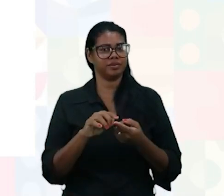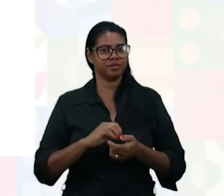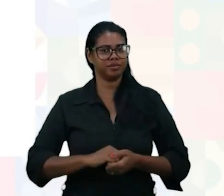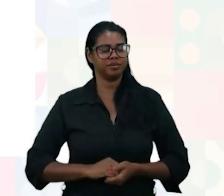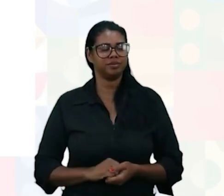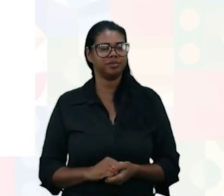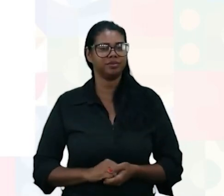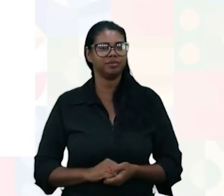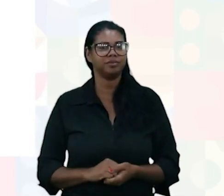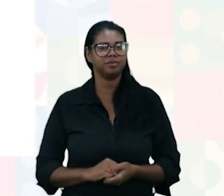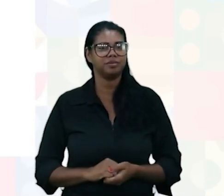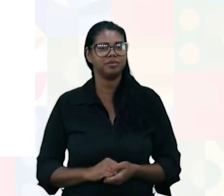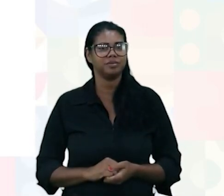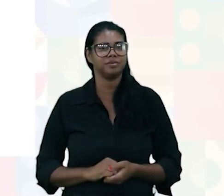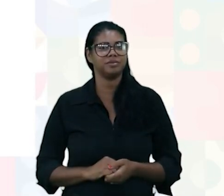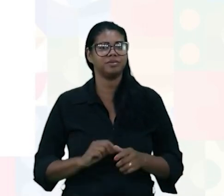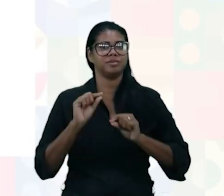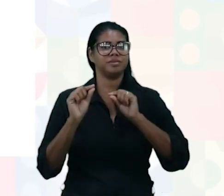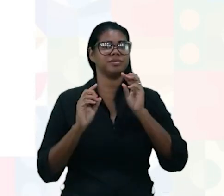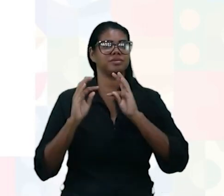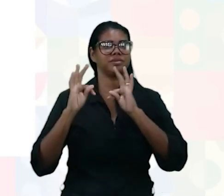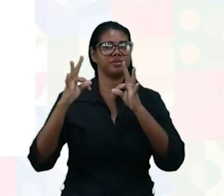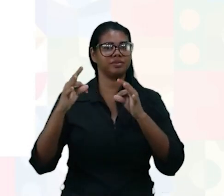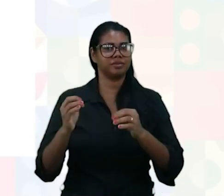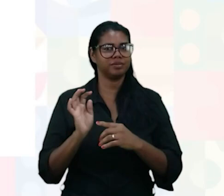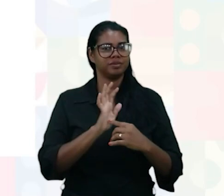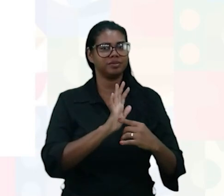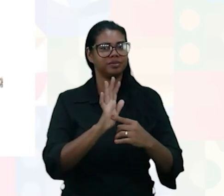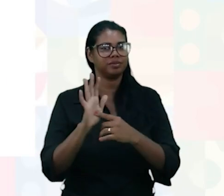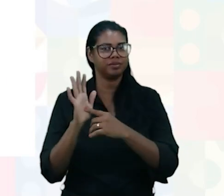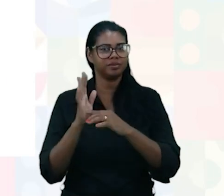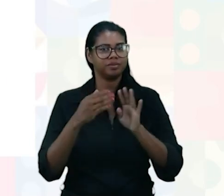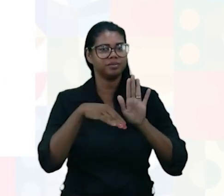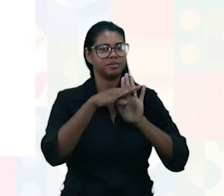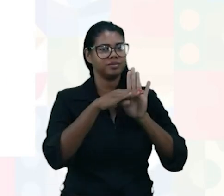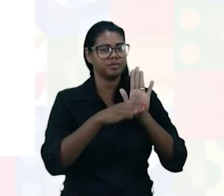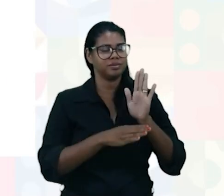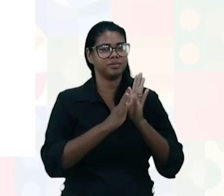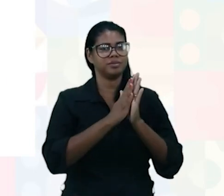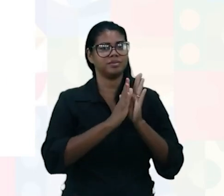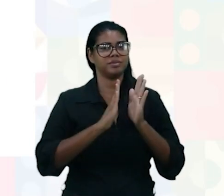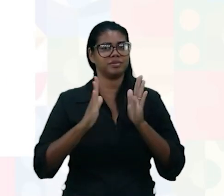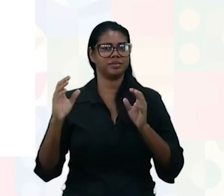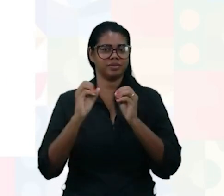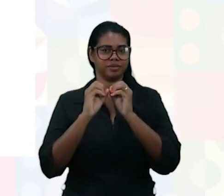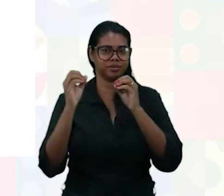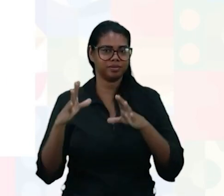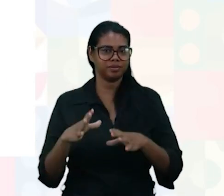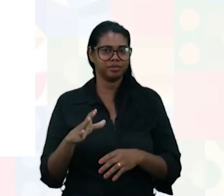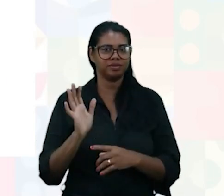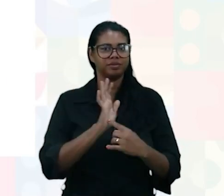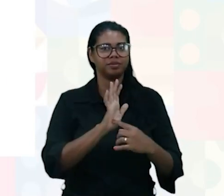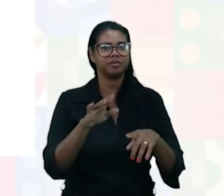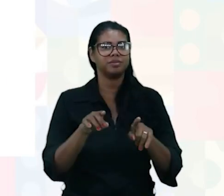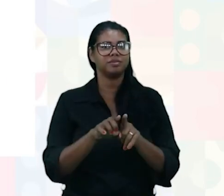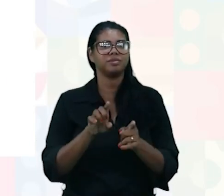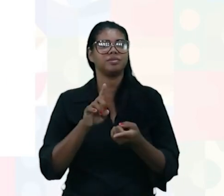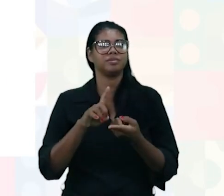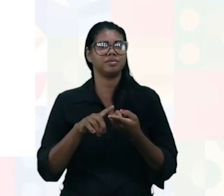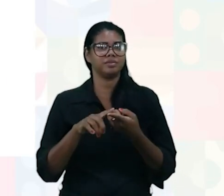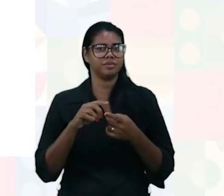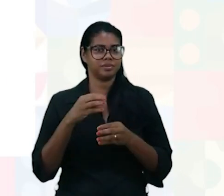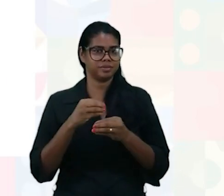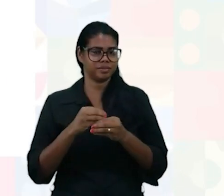certo? E por que eu estou falando tudo isso? Porque a classificação bibliográfica criada principalmente pelo Melville Dewey, inicialmente